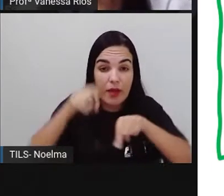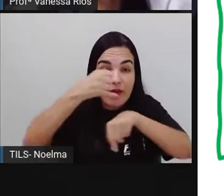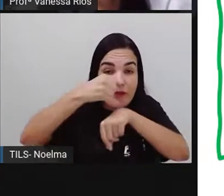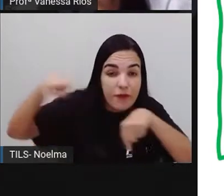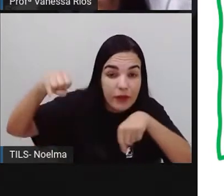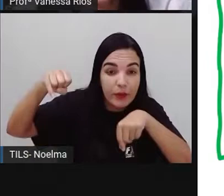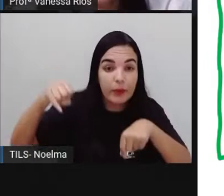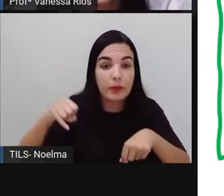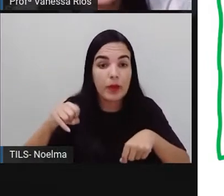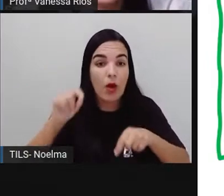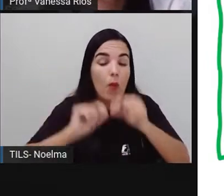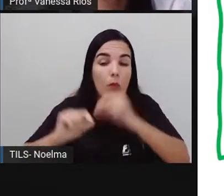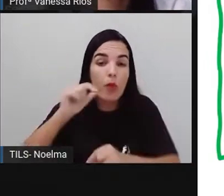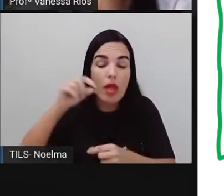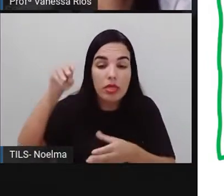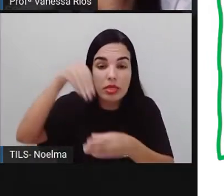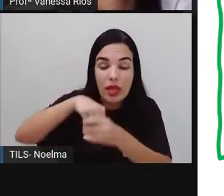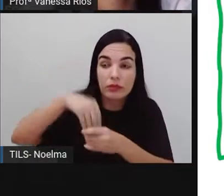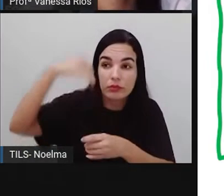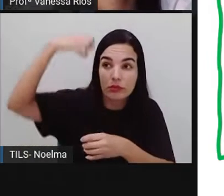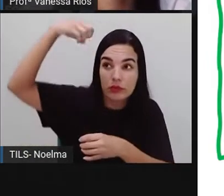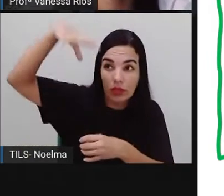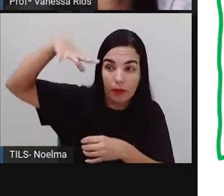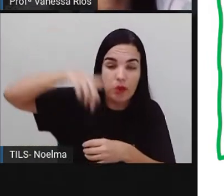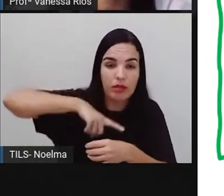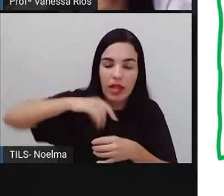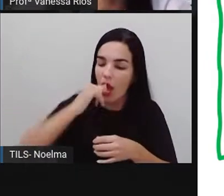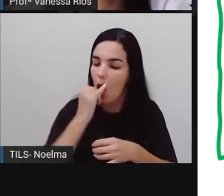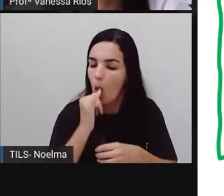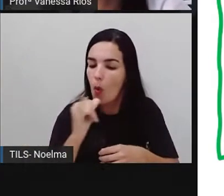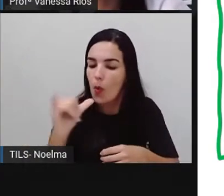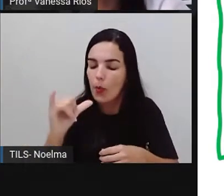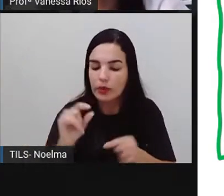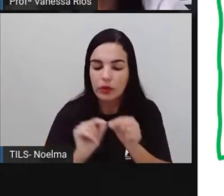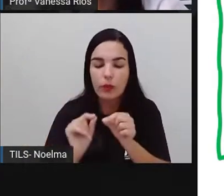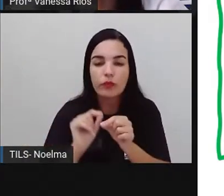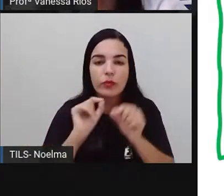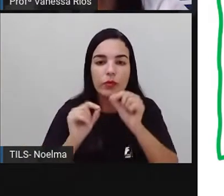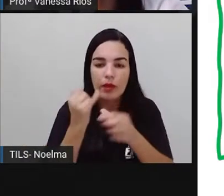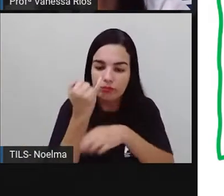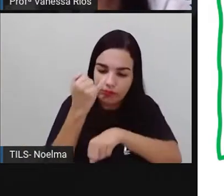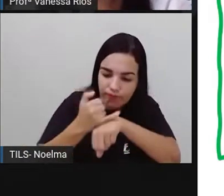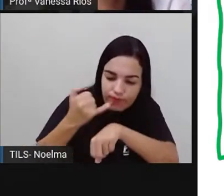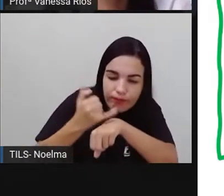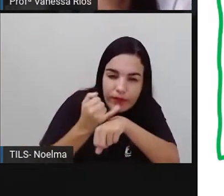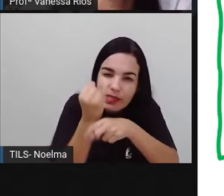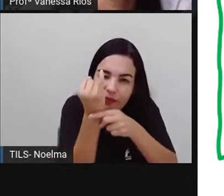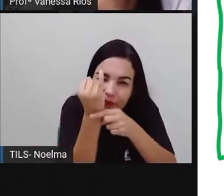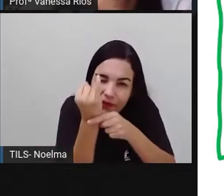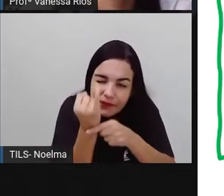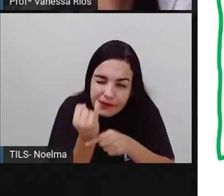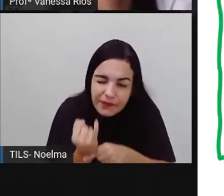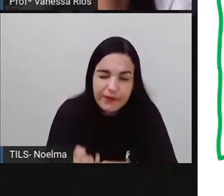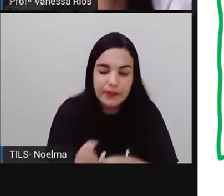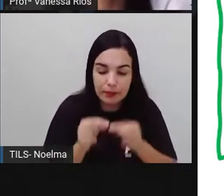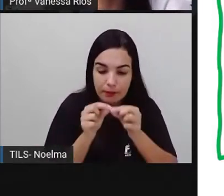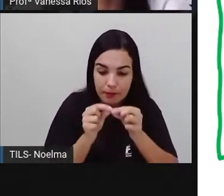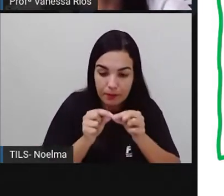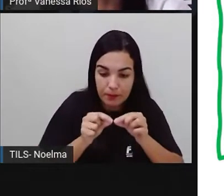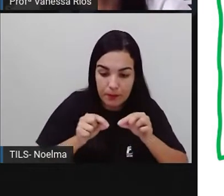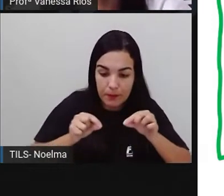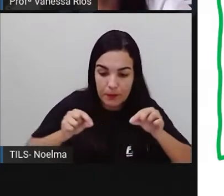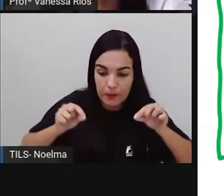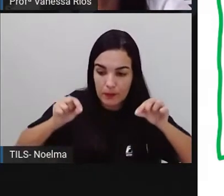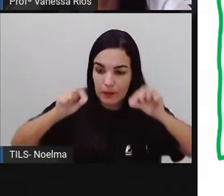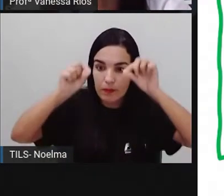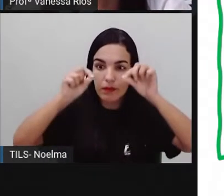Nesse tipo de lâmpada, a corrente elétrica passa através do filamento metálico e o filamento começa a